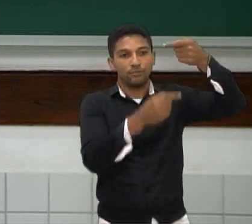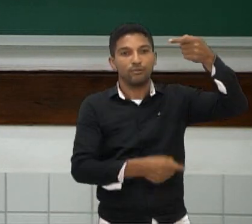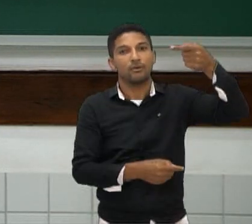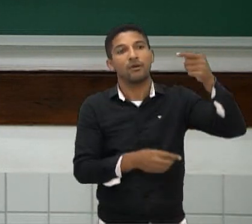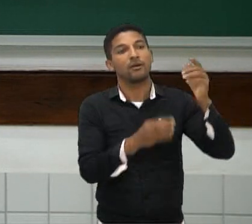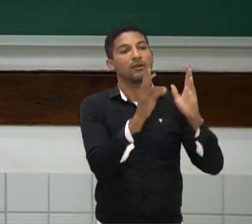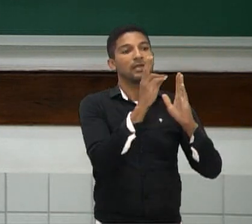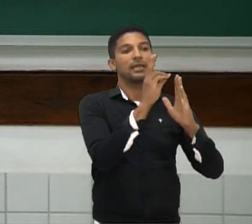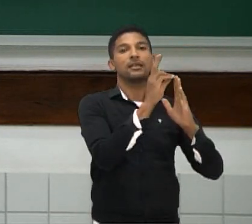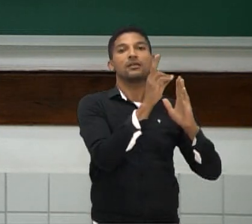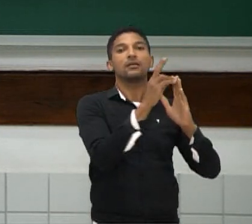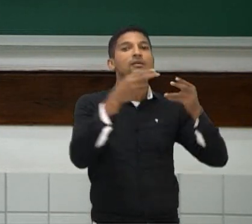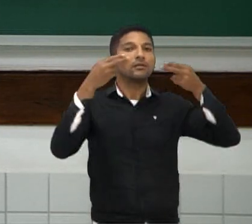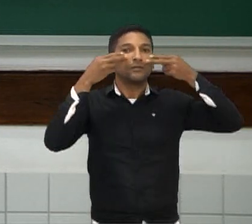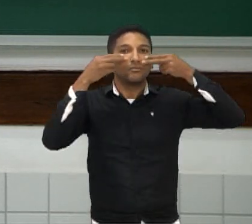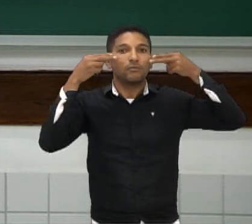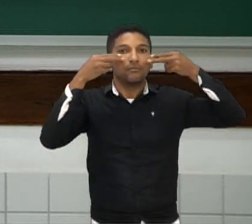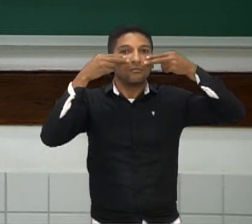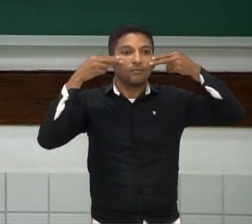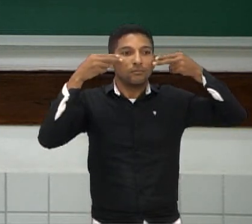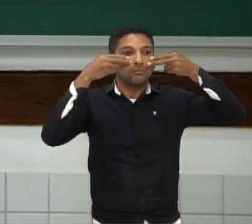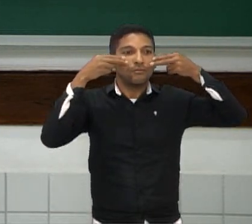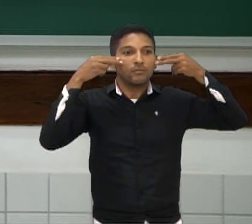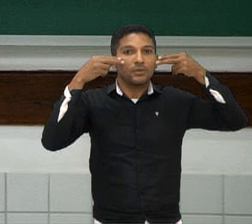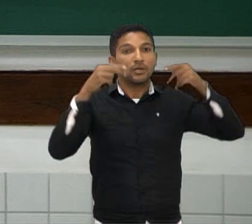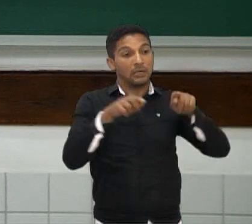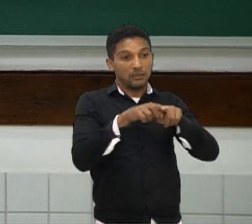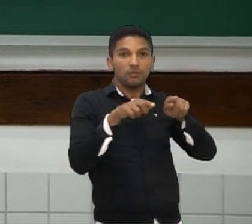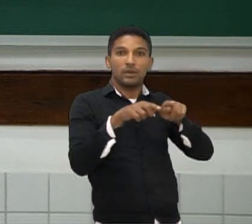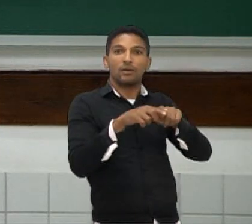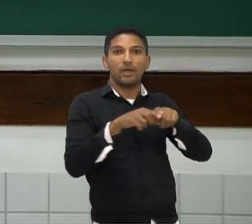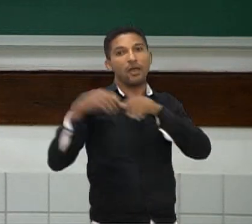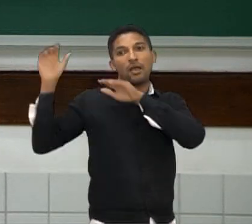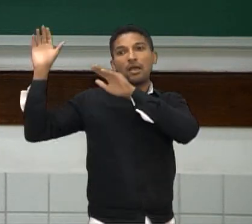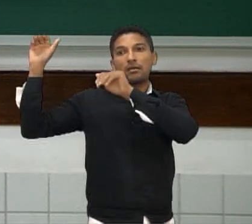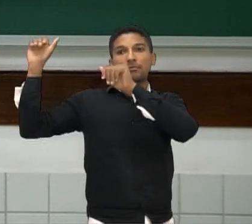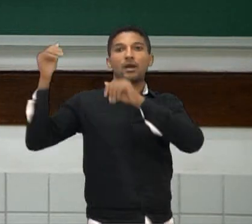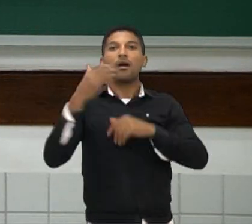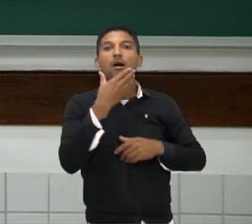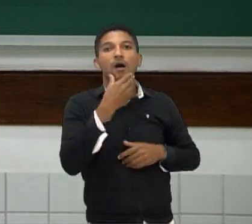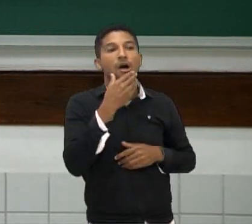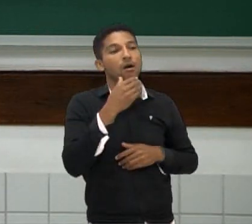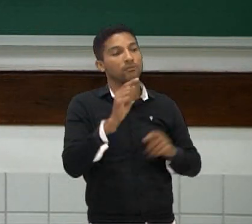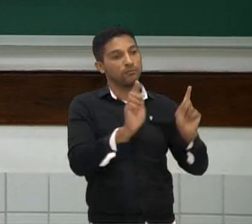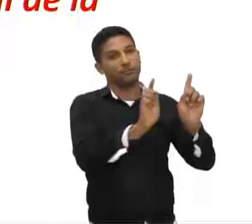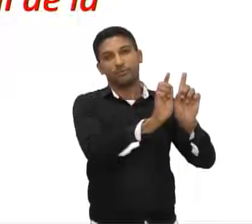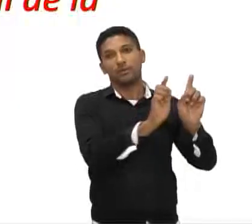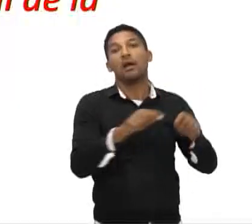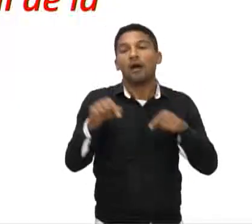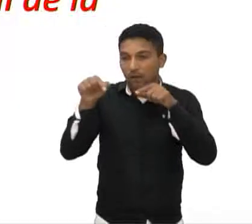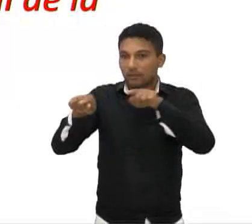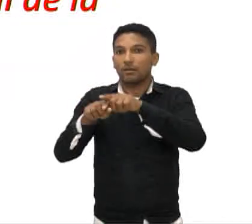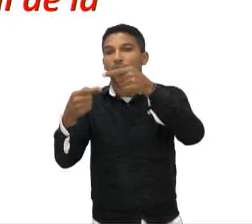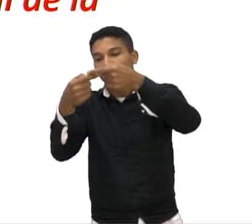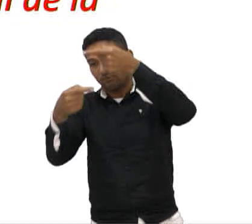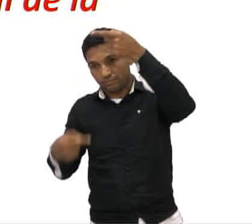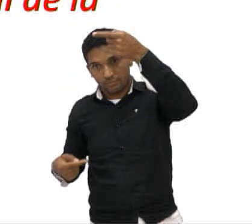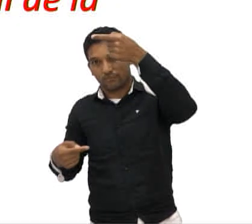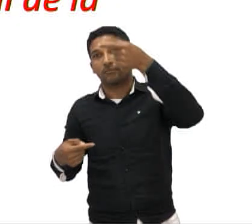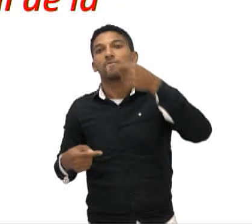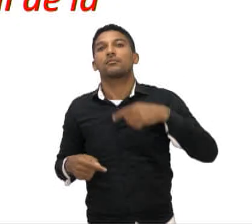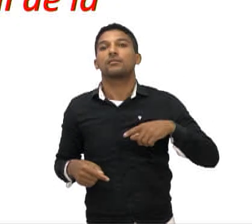primeira lenda e o cavalheiro espanhol. A letra B é a correta, está mais completa.